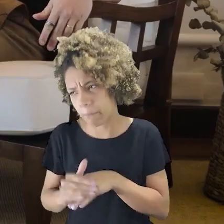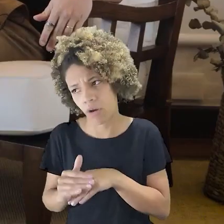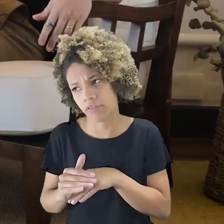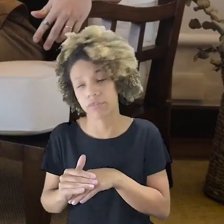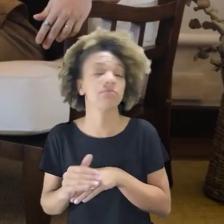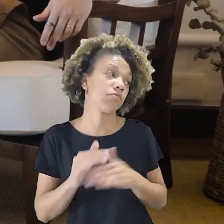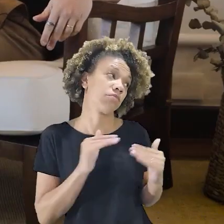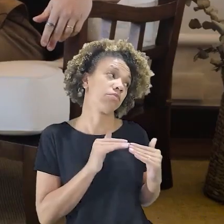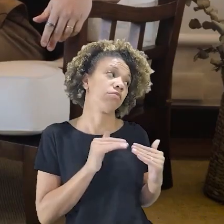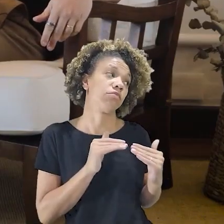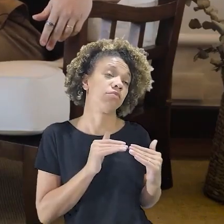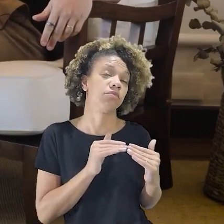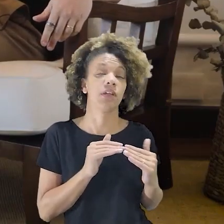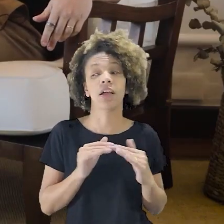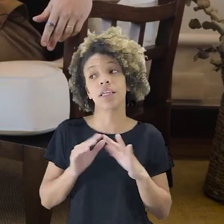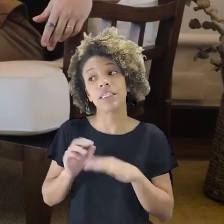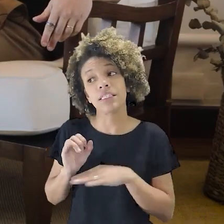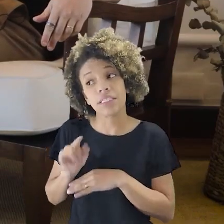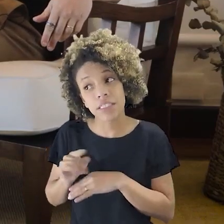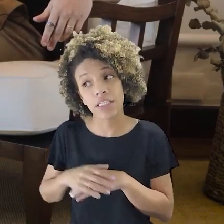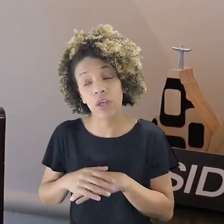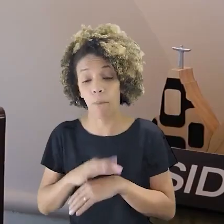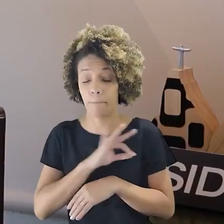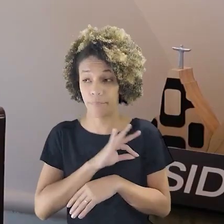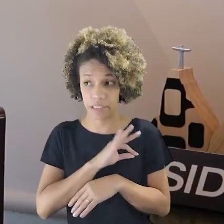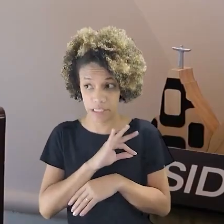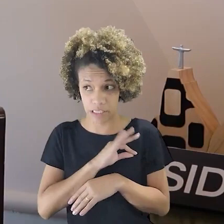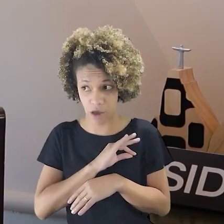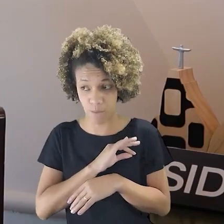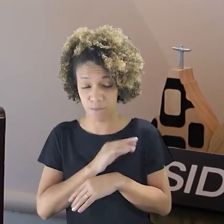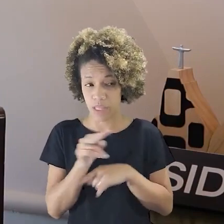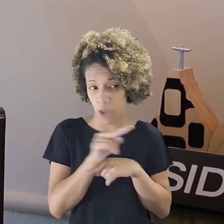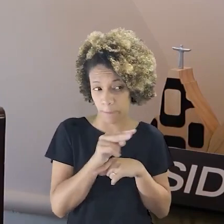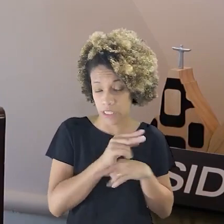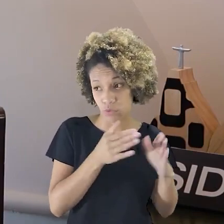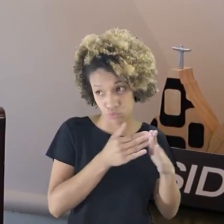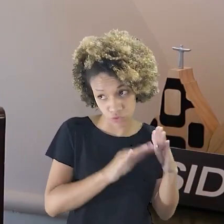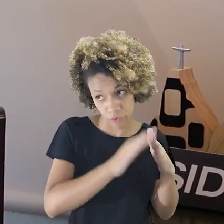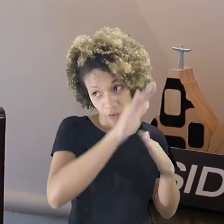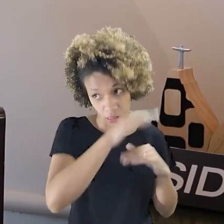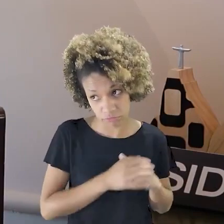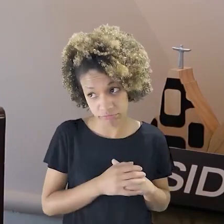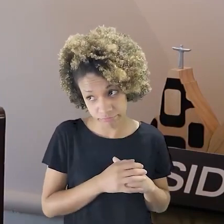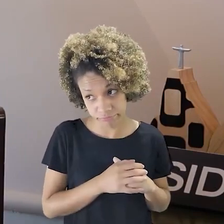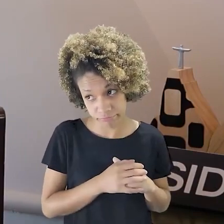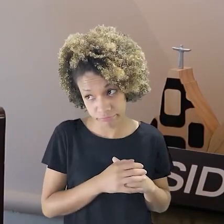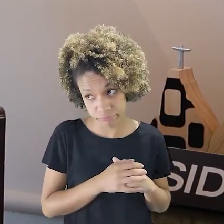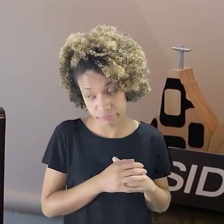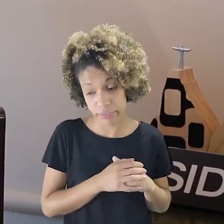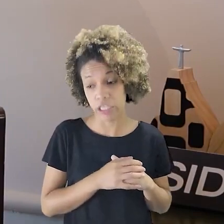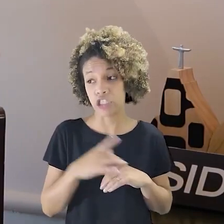a cidadania. Ah, sim, concordo. E caso o policial está numa operação em favela,